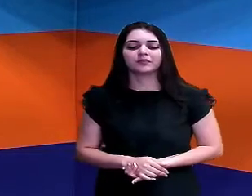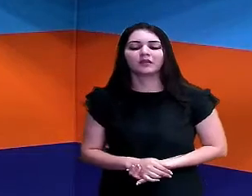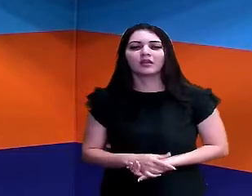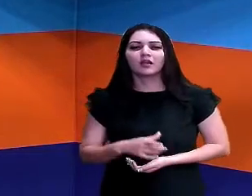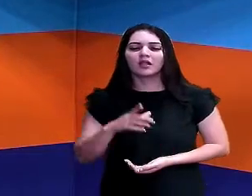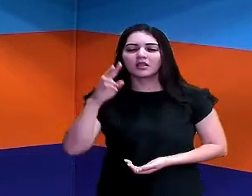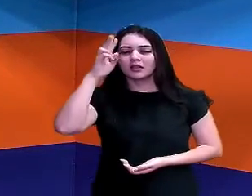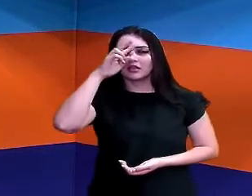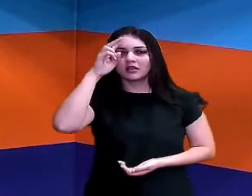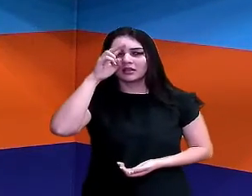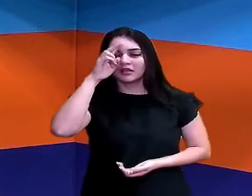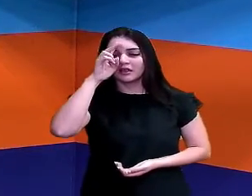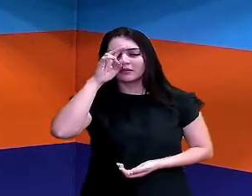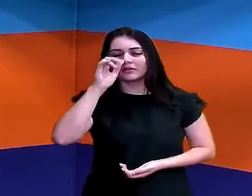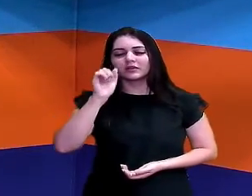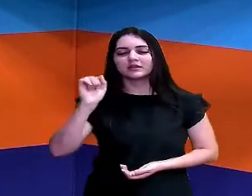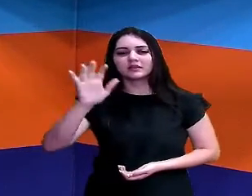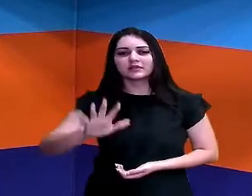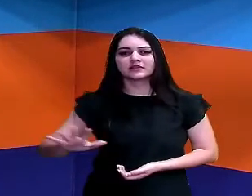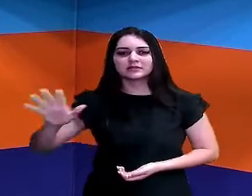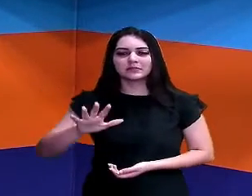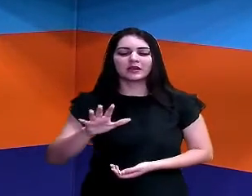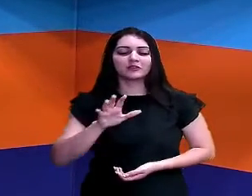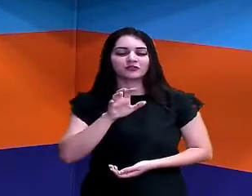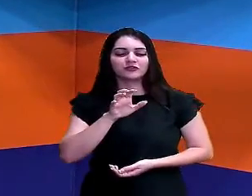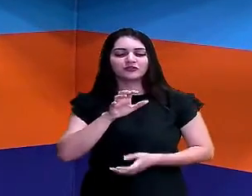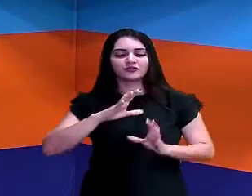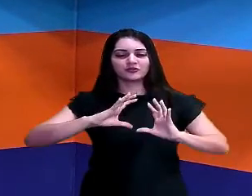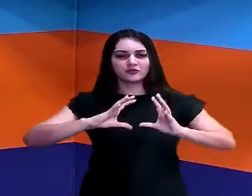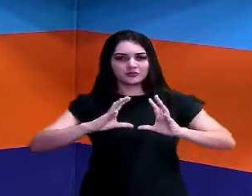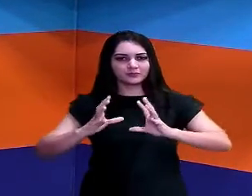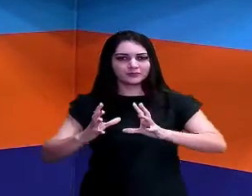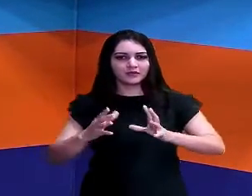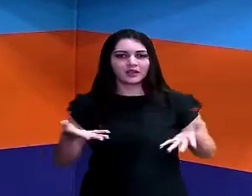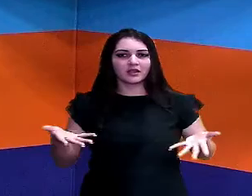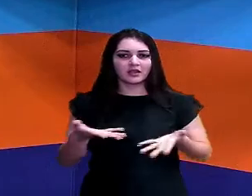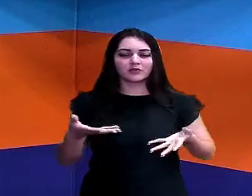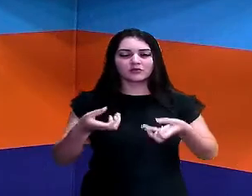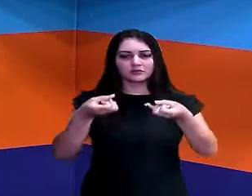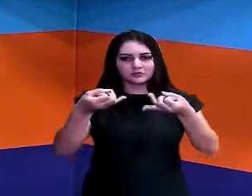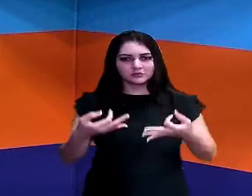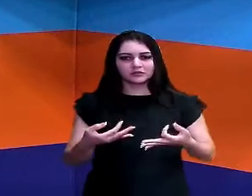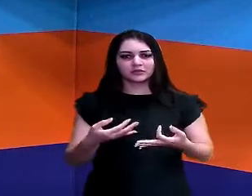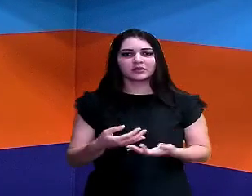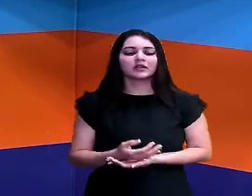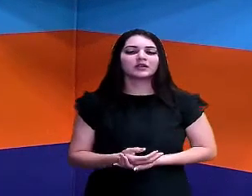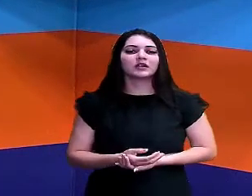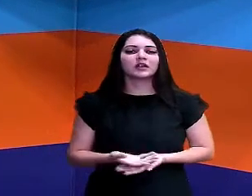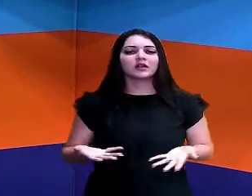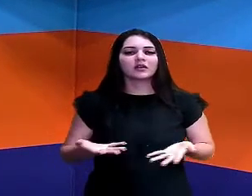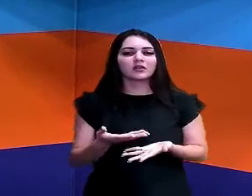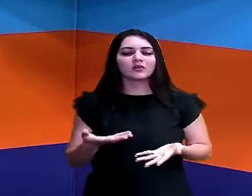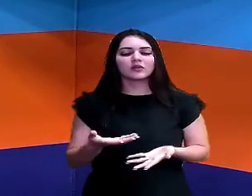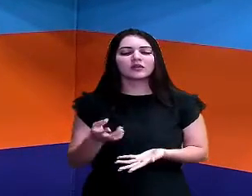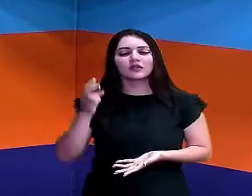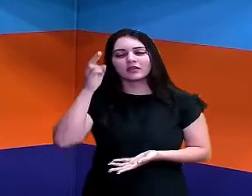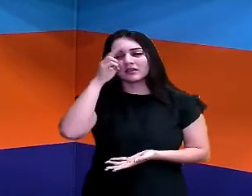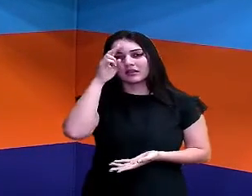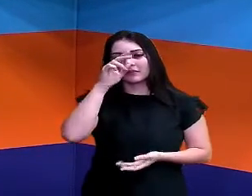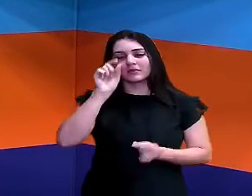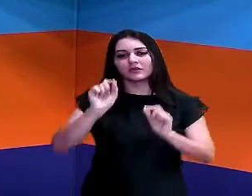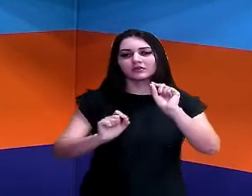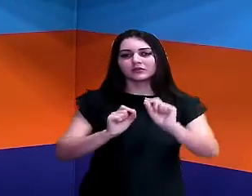Lembra das nossas figuras espaciais? Pronto. É agora que a gente vai falar dela. E aí, lembrando que as figuras